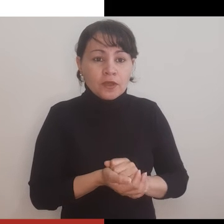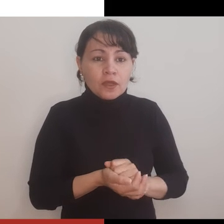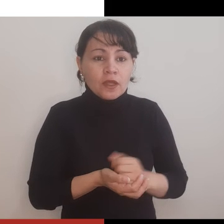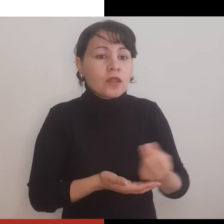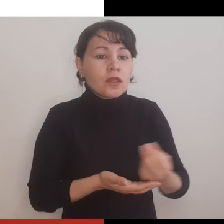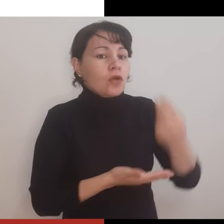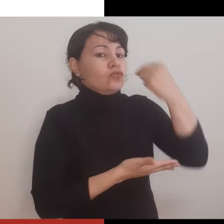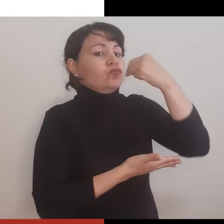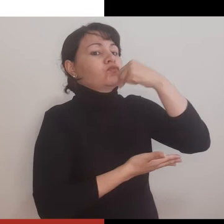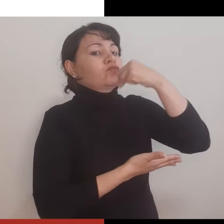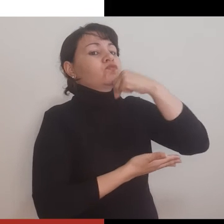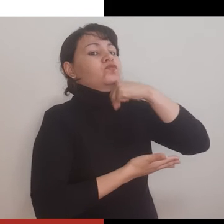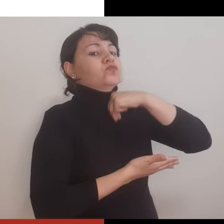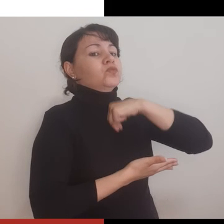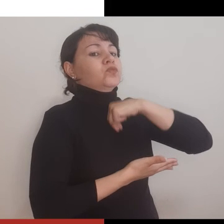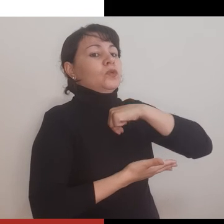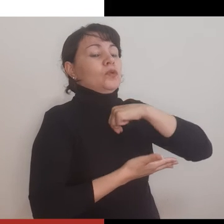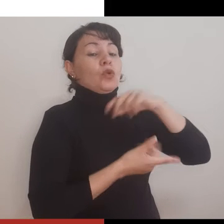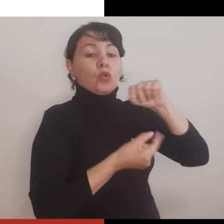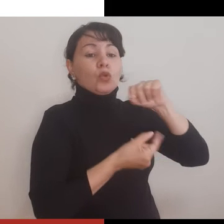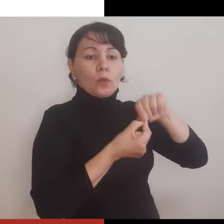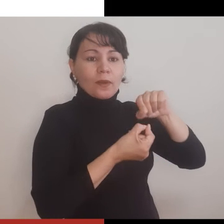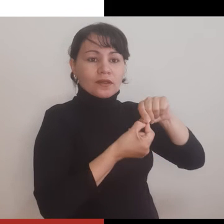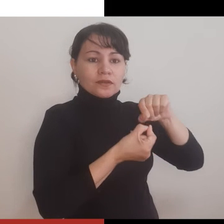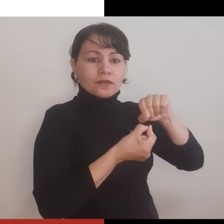intubação desse paciente, né?